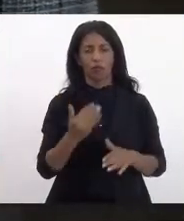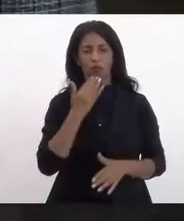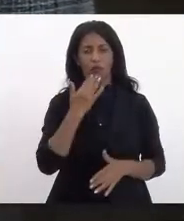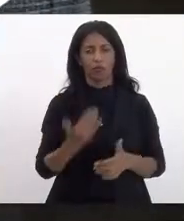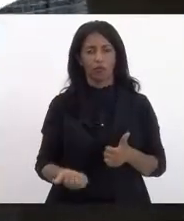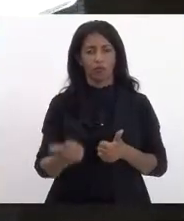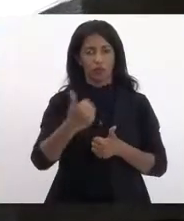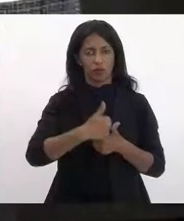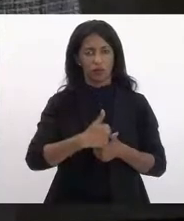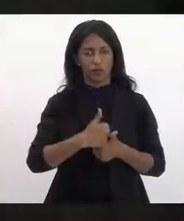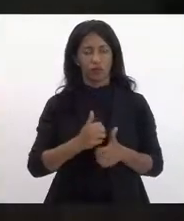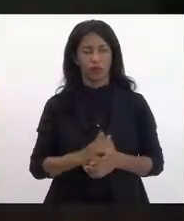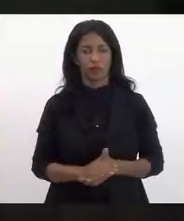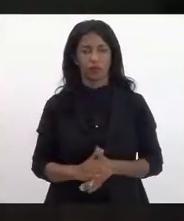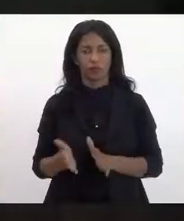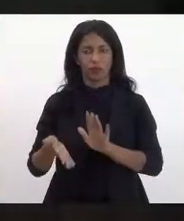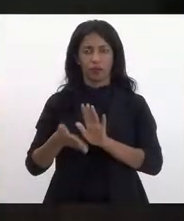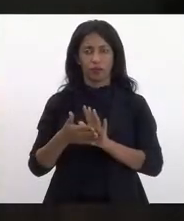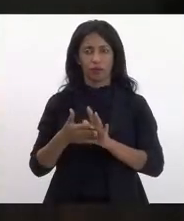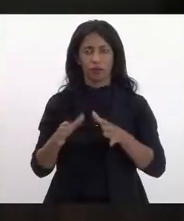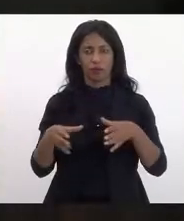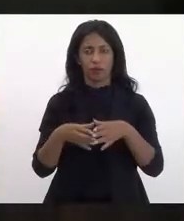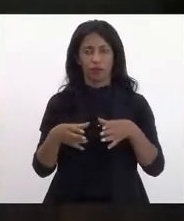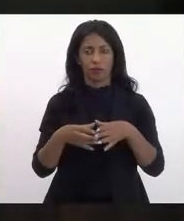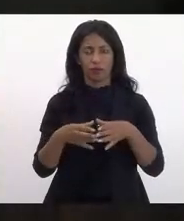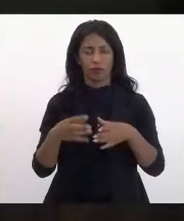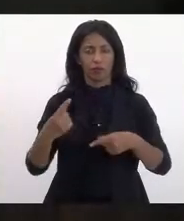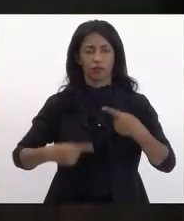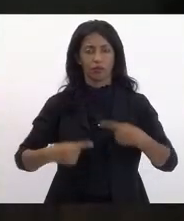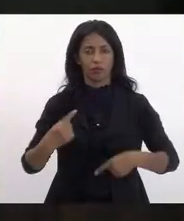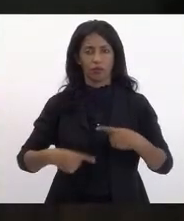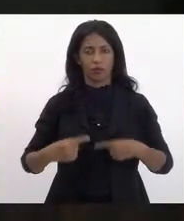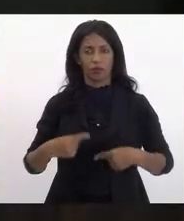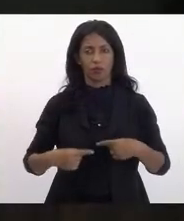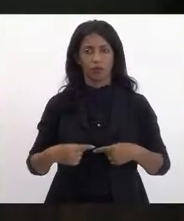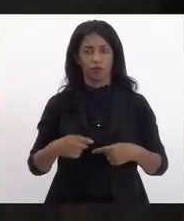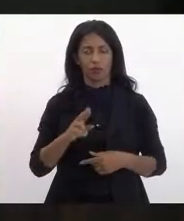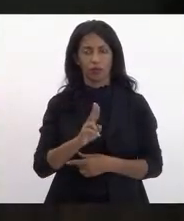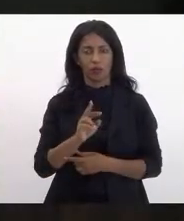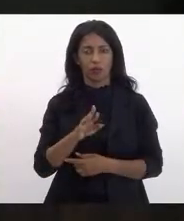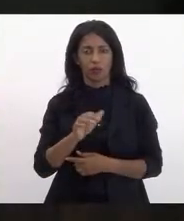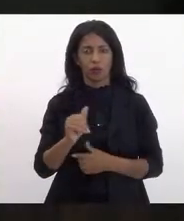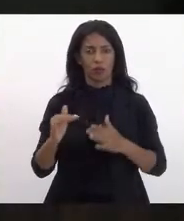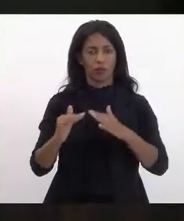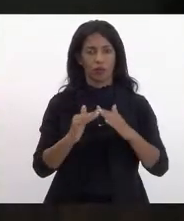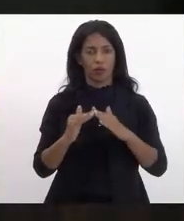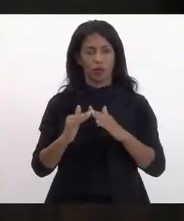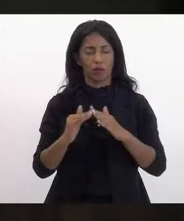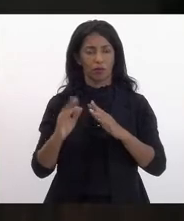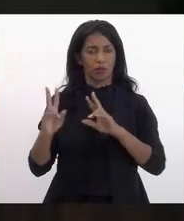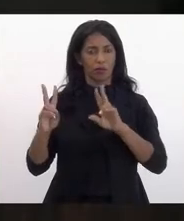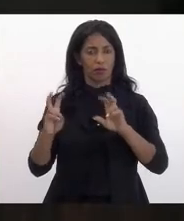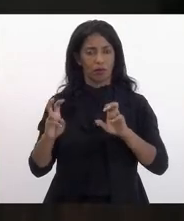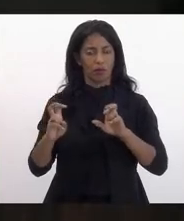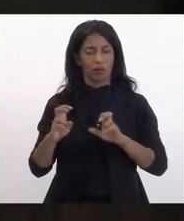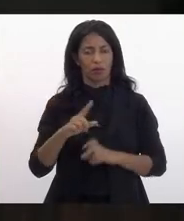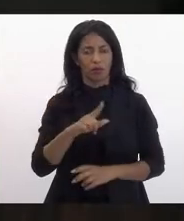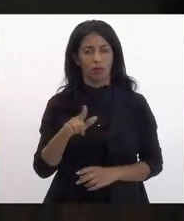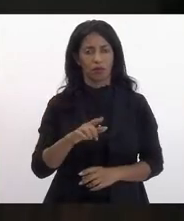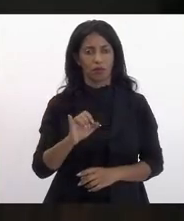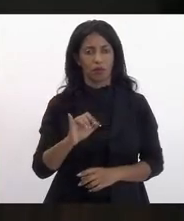substitutivo. Para emitir parecer pela Comissão de Políticas Urbana, Habitacional e Assuntos Fundiários, deputada Zeidan.